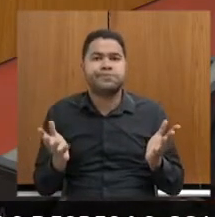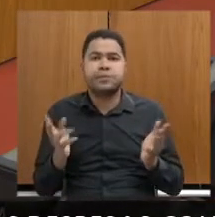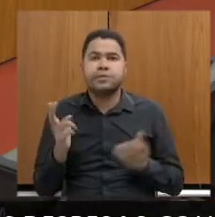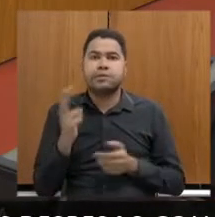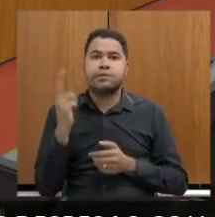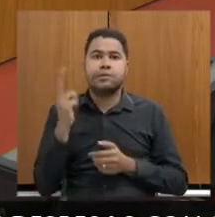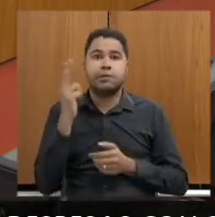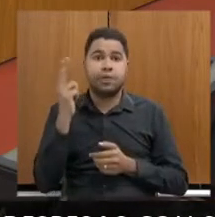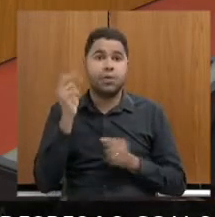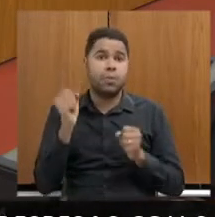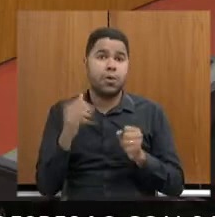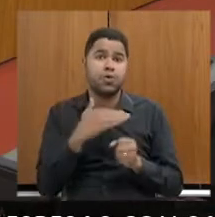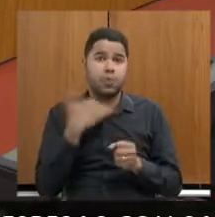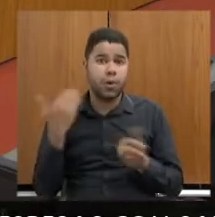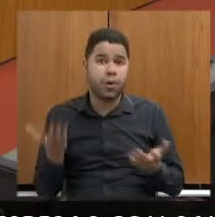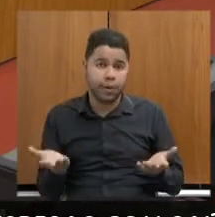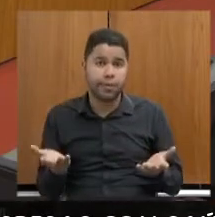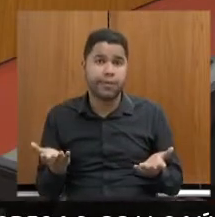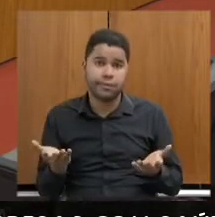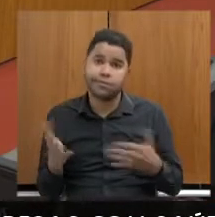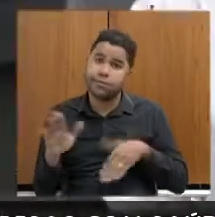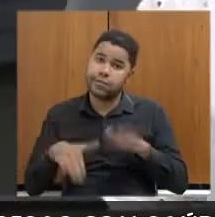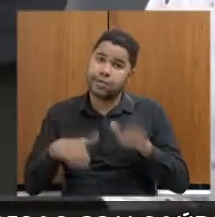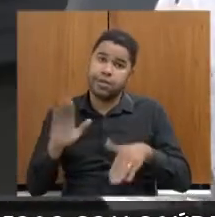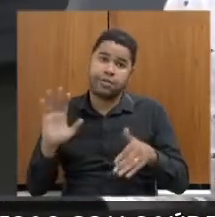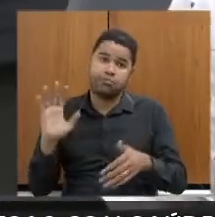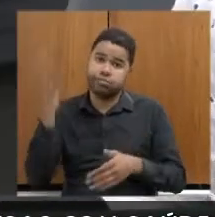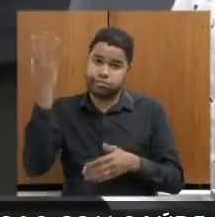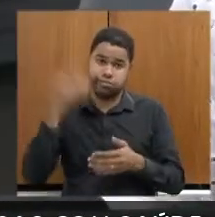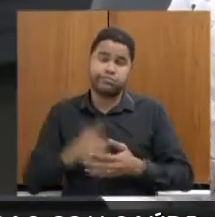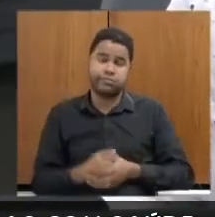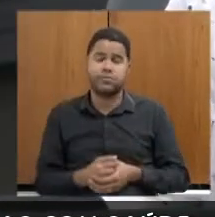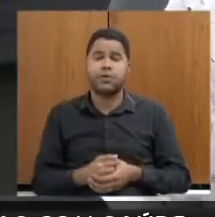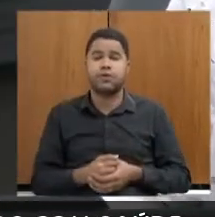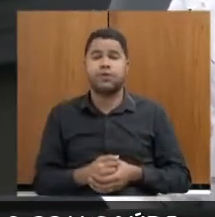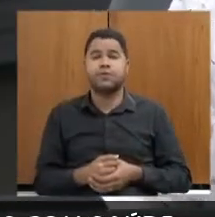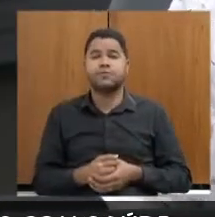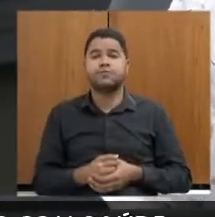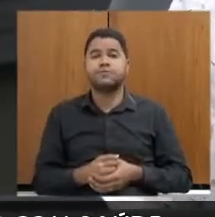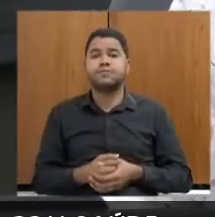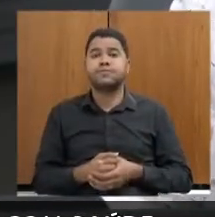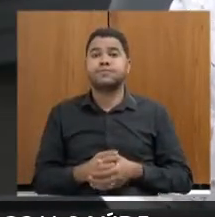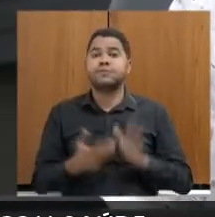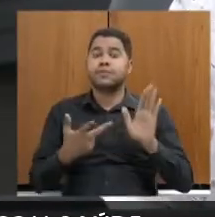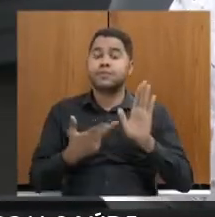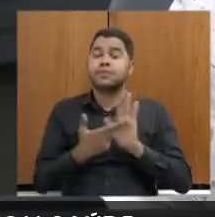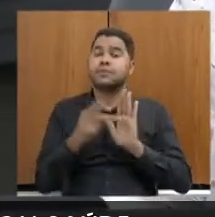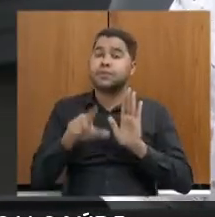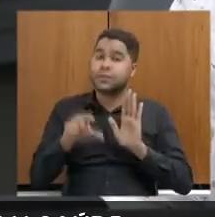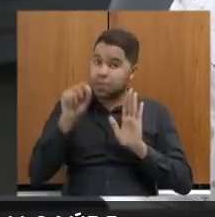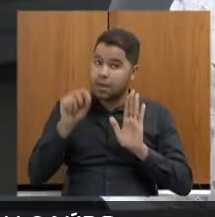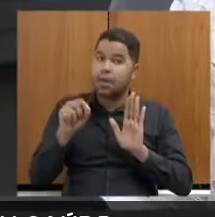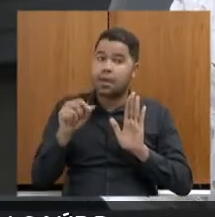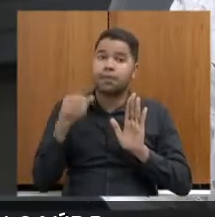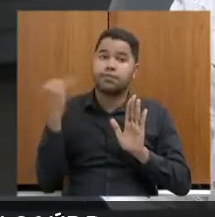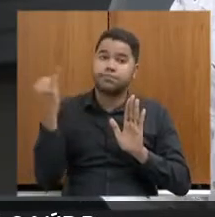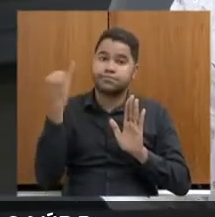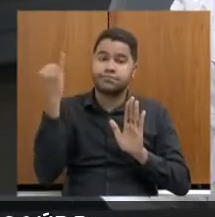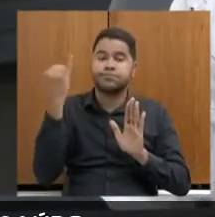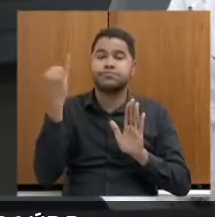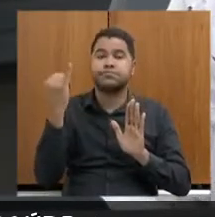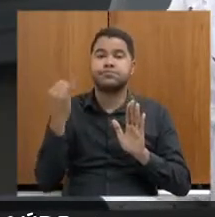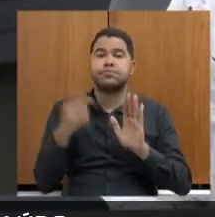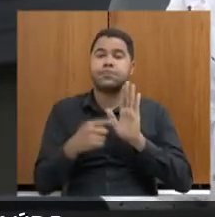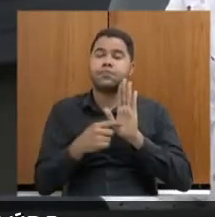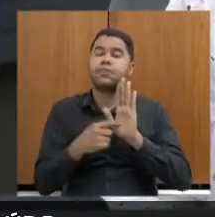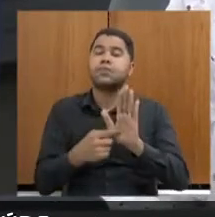agrava tanto e levar até a morte né Tem casos que avançam né E a cirurgia eletiva é uma necessidade e